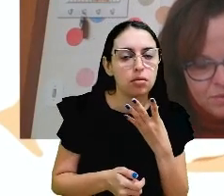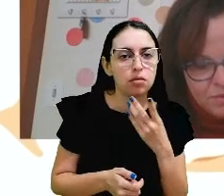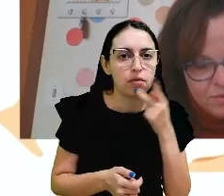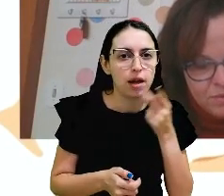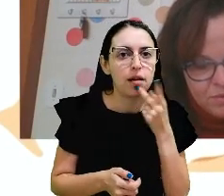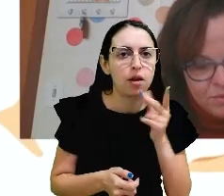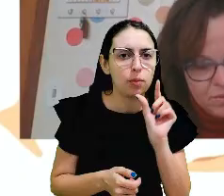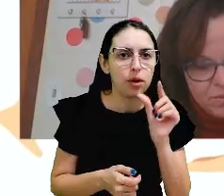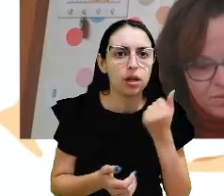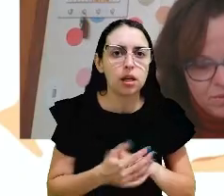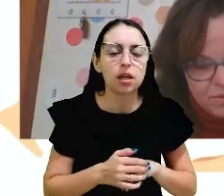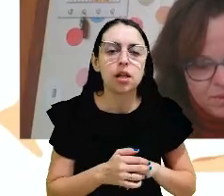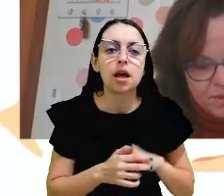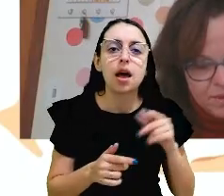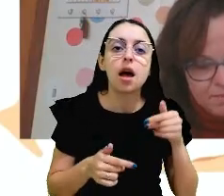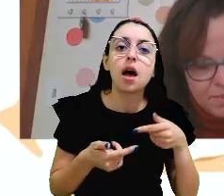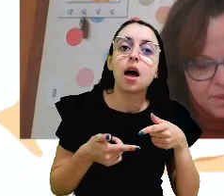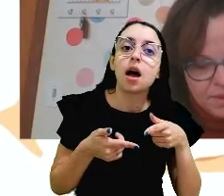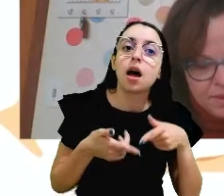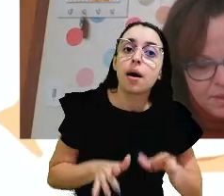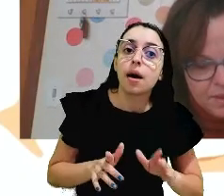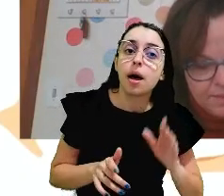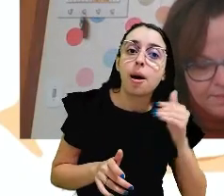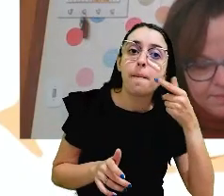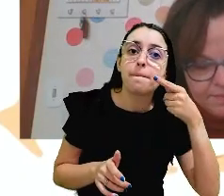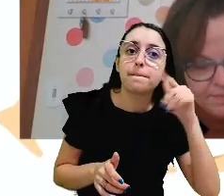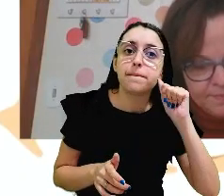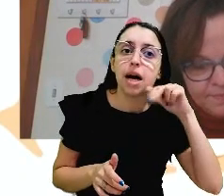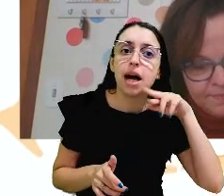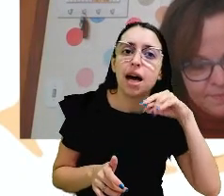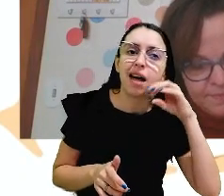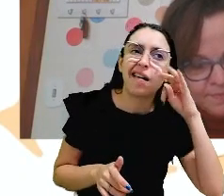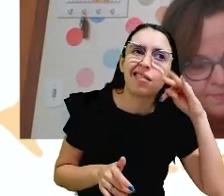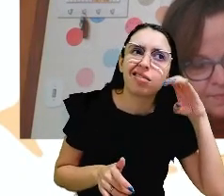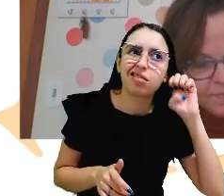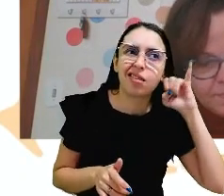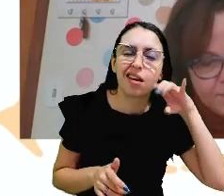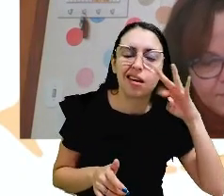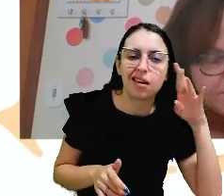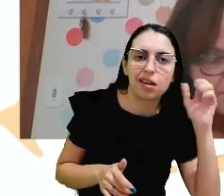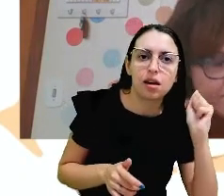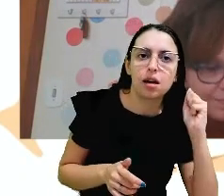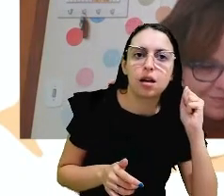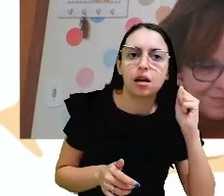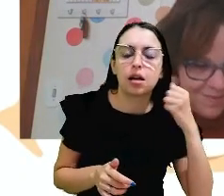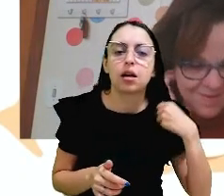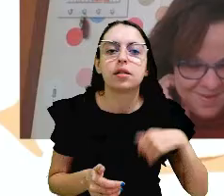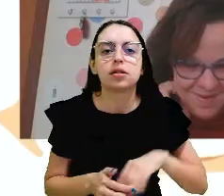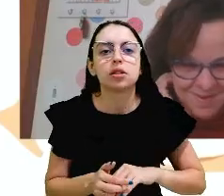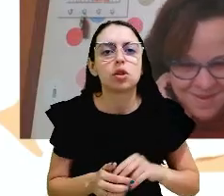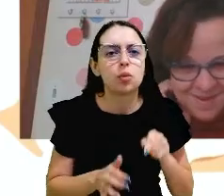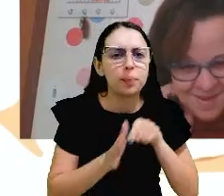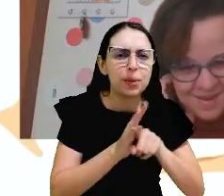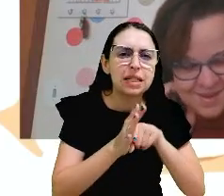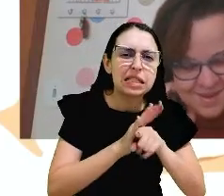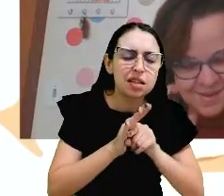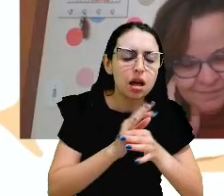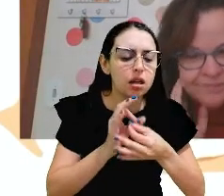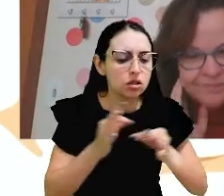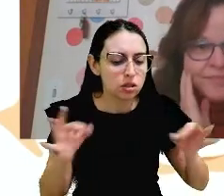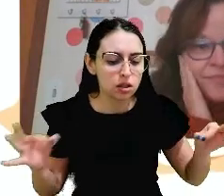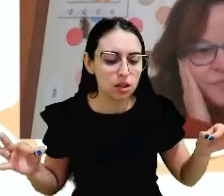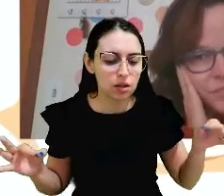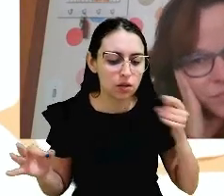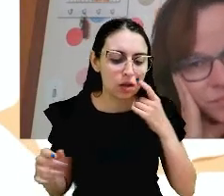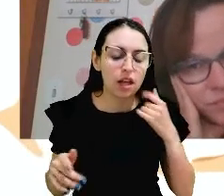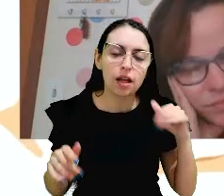um pouco sobre parteiras tradicionais, né? Eu tenho pesquisado e realizado projetos de extensão com parteiras